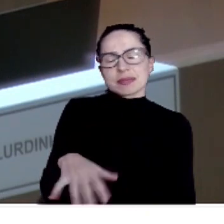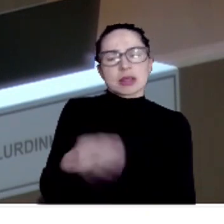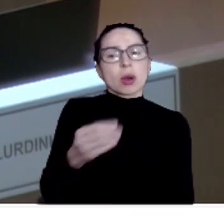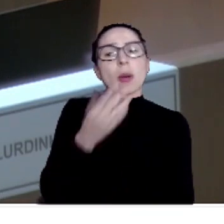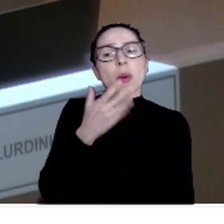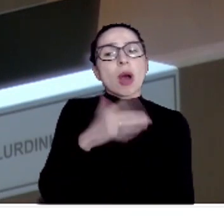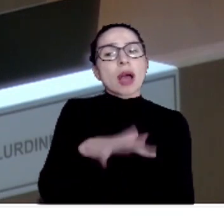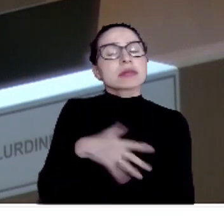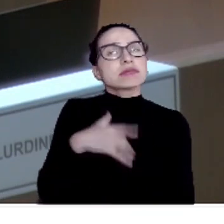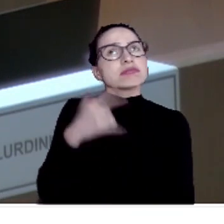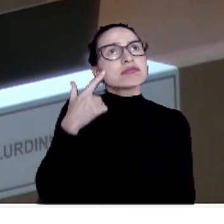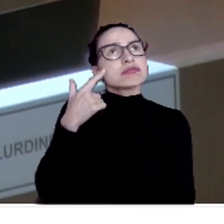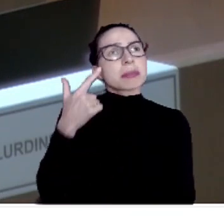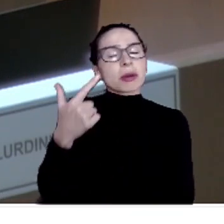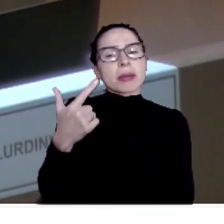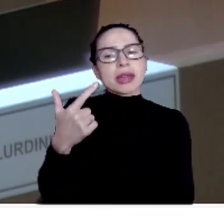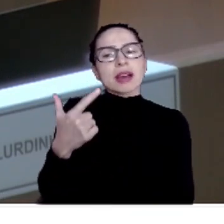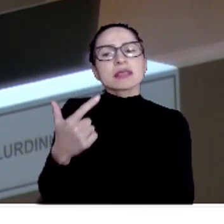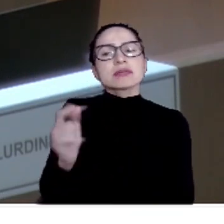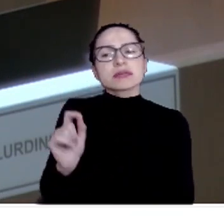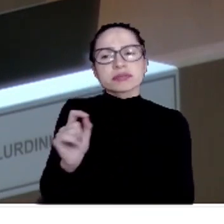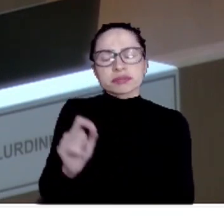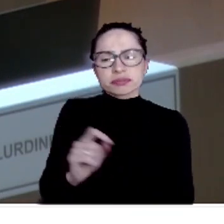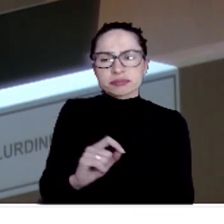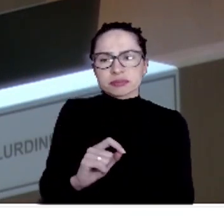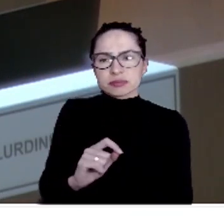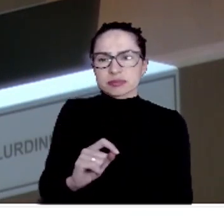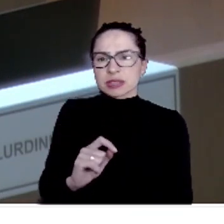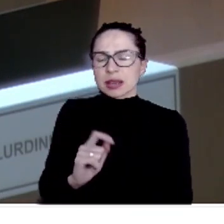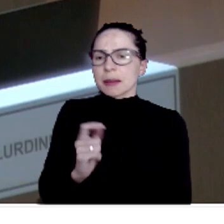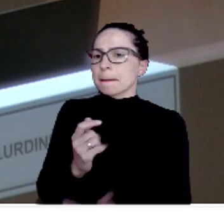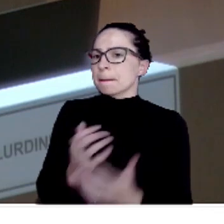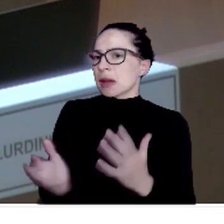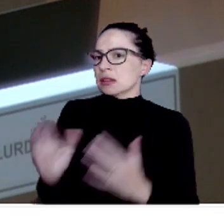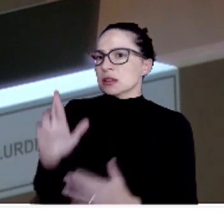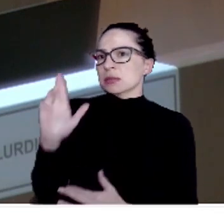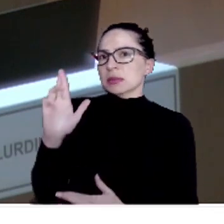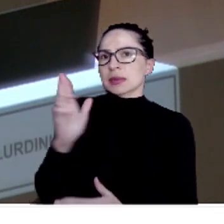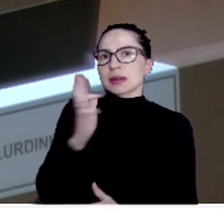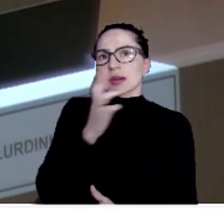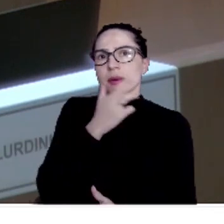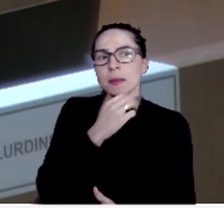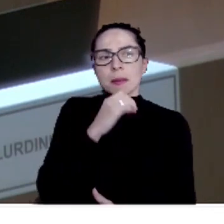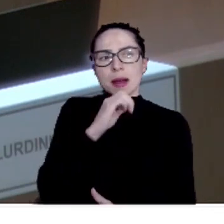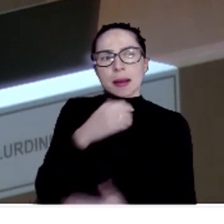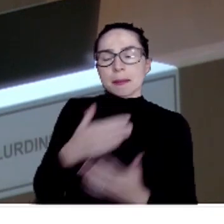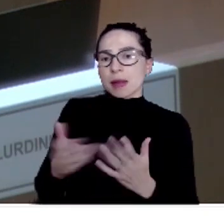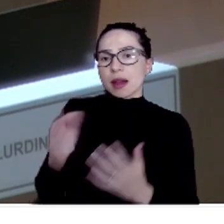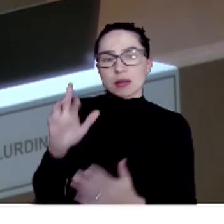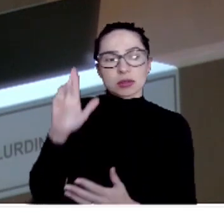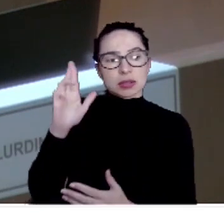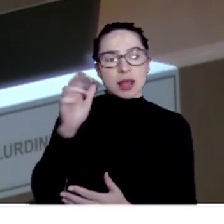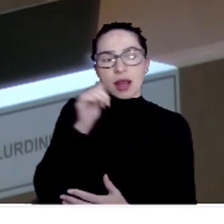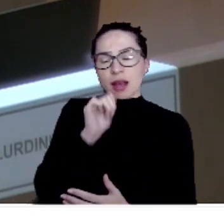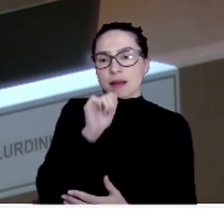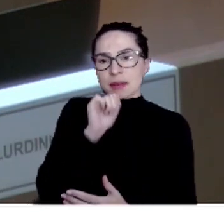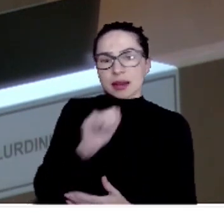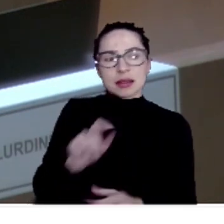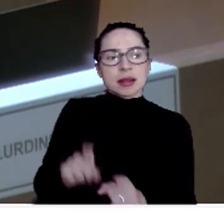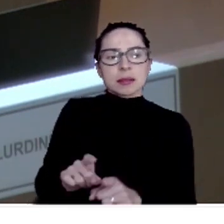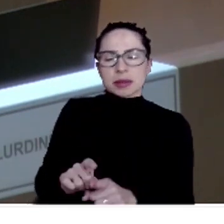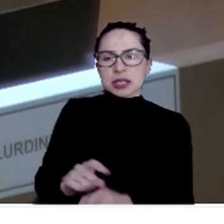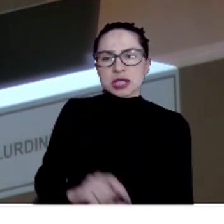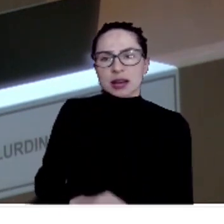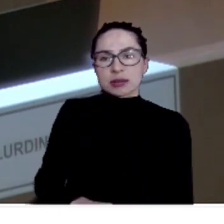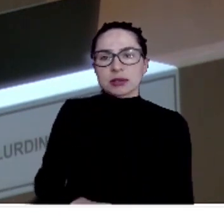de lembrança? Né? Perde a autoridade o pai, perde a autoridade a mãe. Hoje em dia,